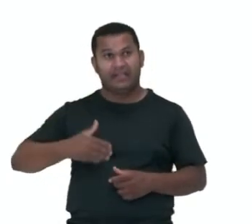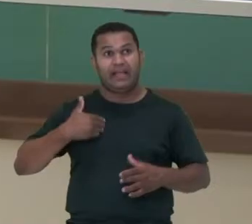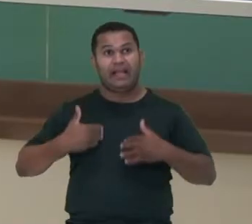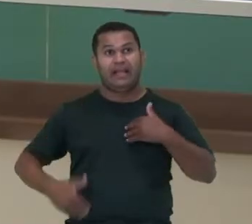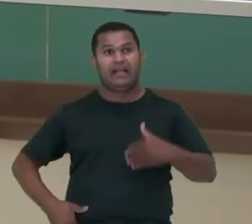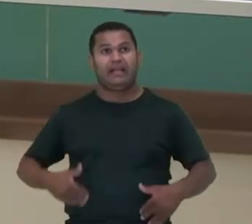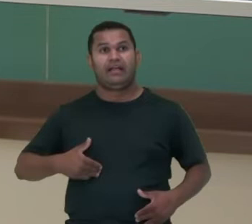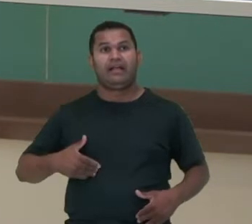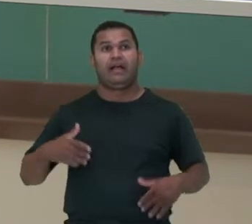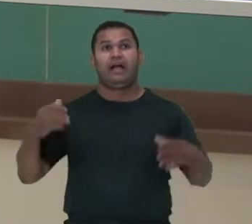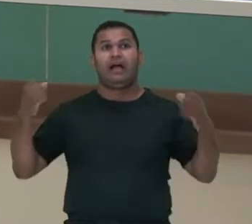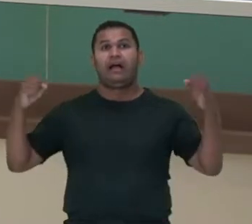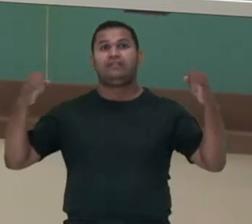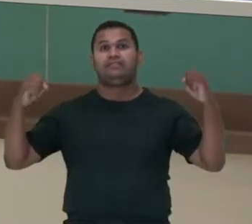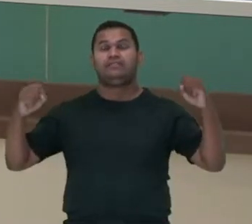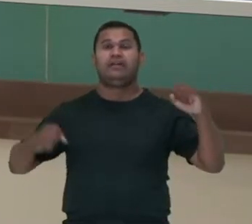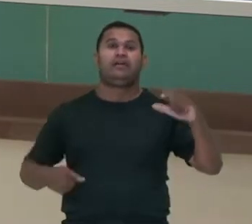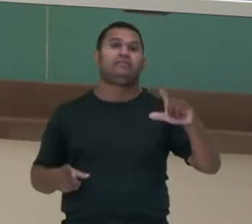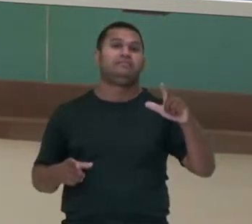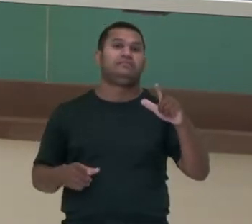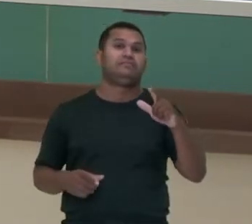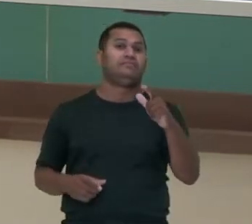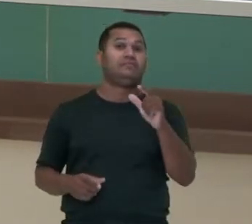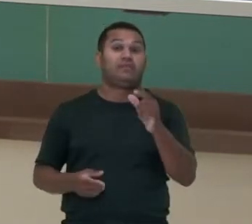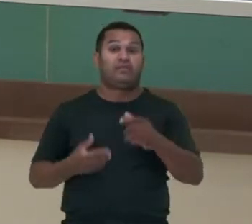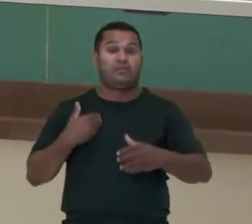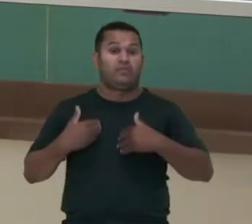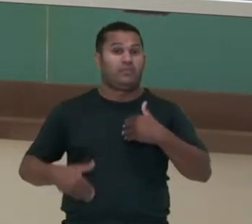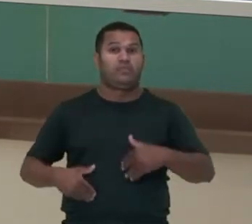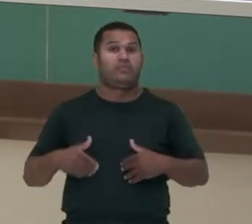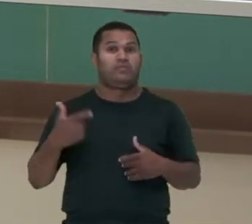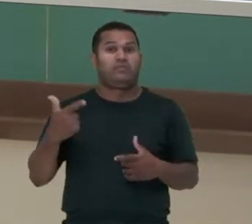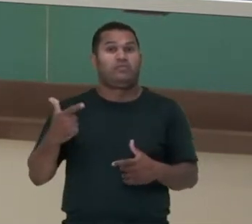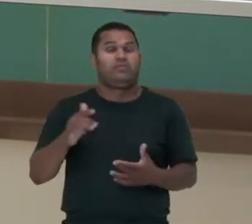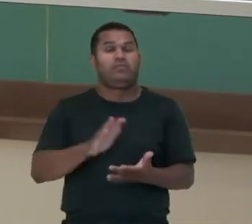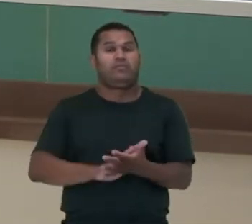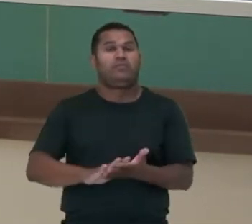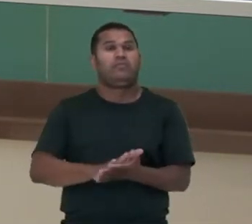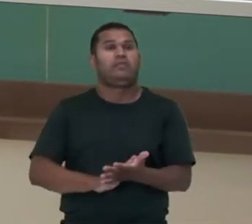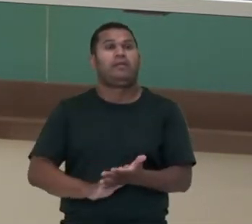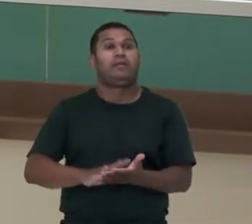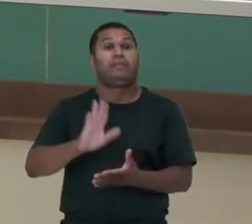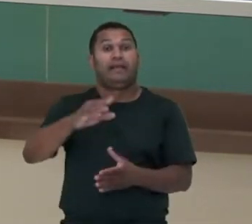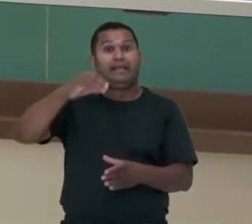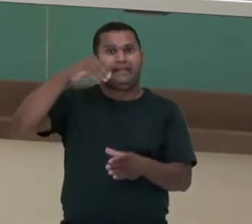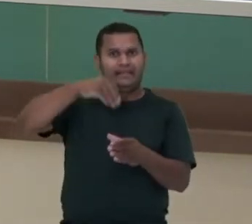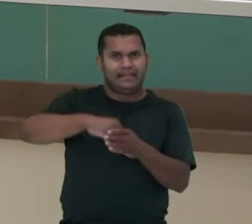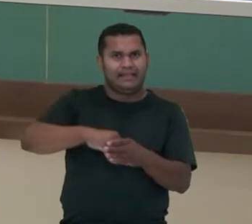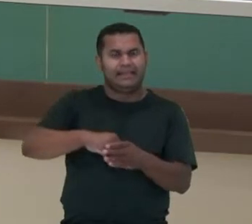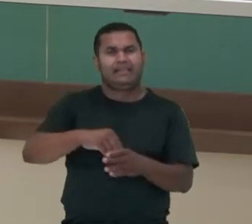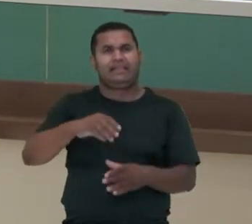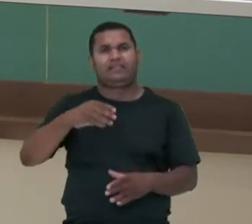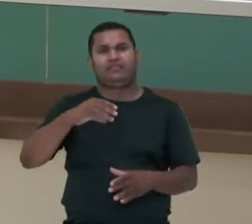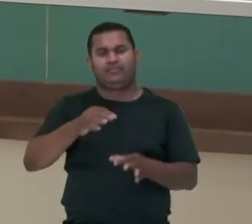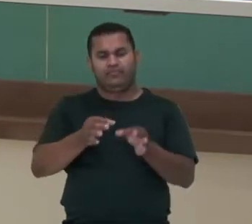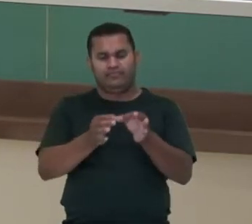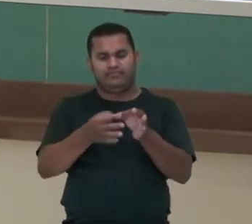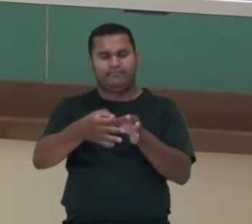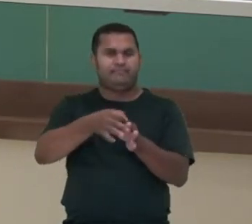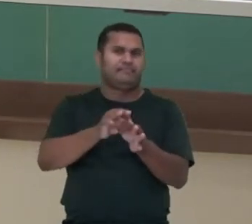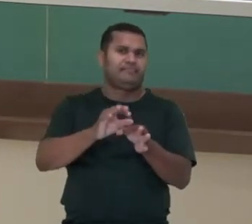inatividade, causando distúrbios genéticos. Então, lembrando que muitas vezes, mesmo sem causar alterações na sequência ali